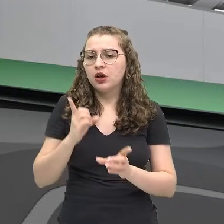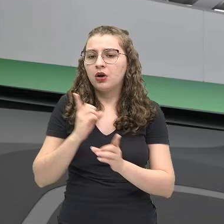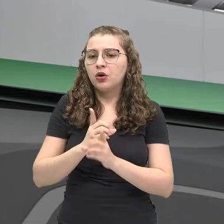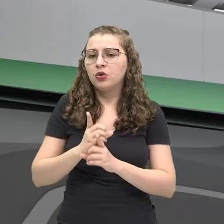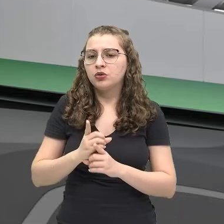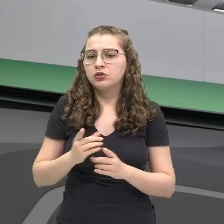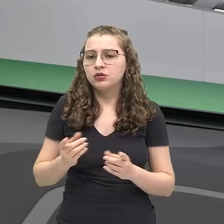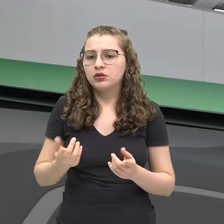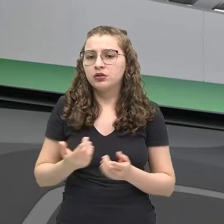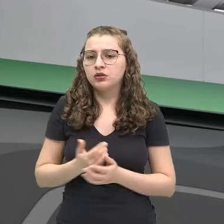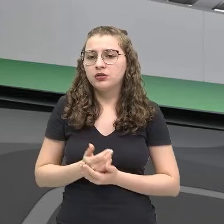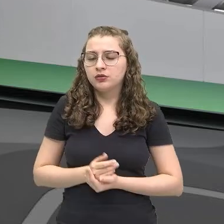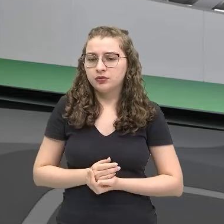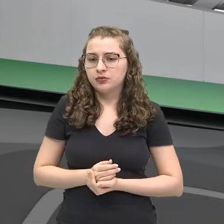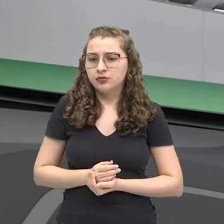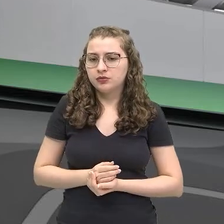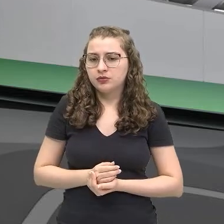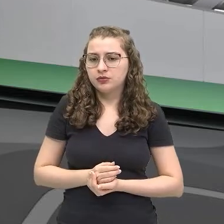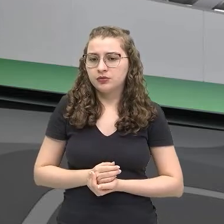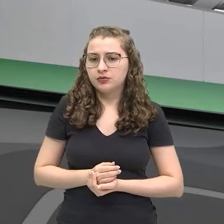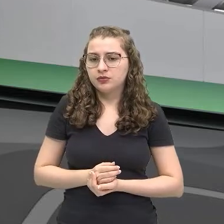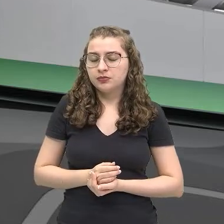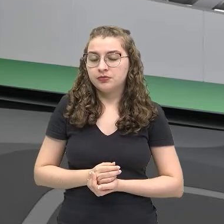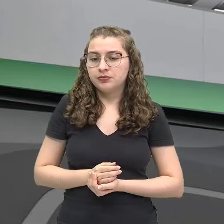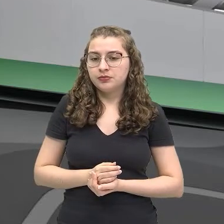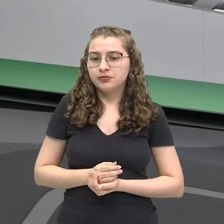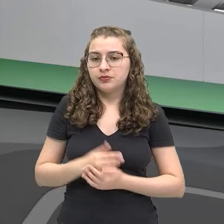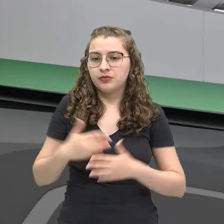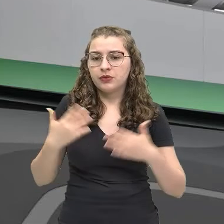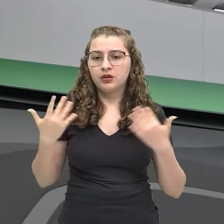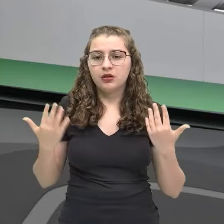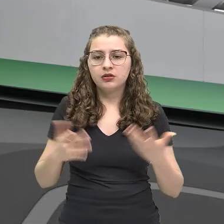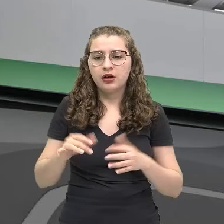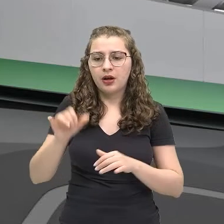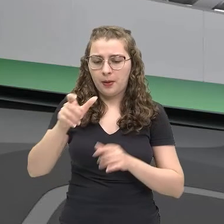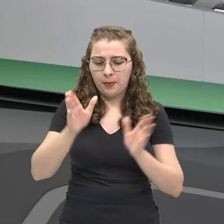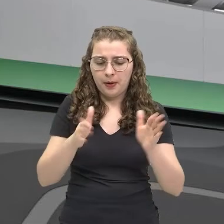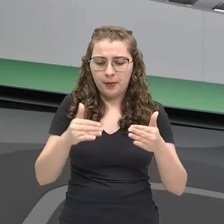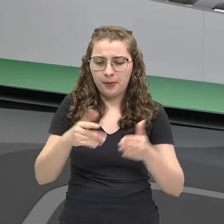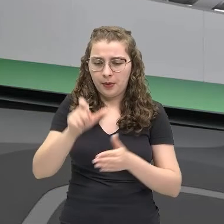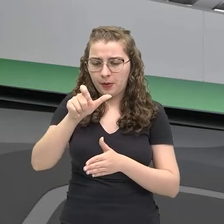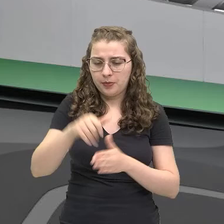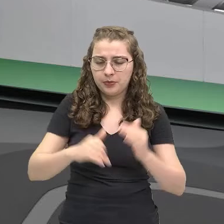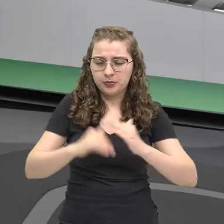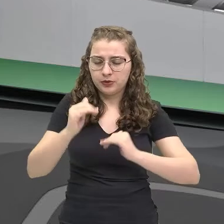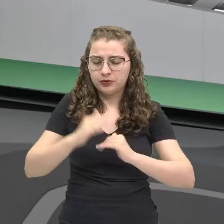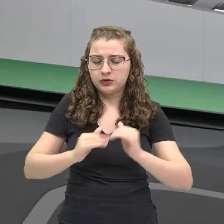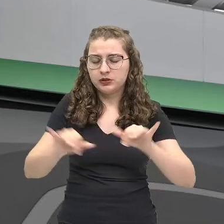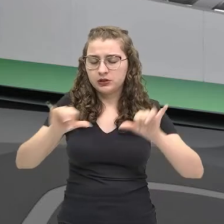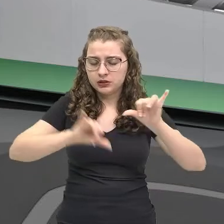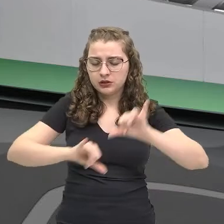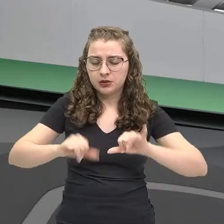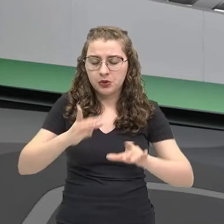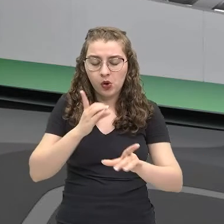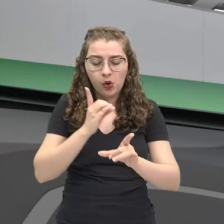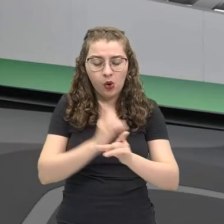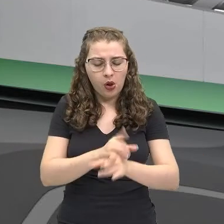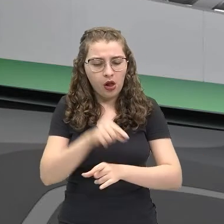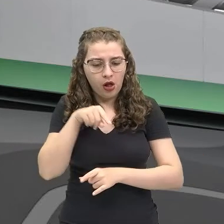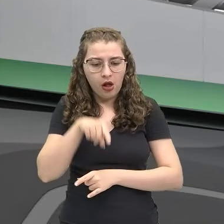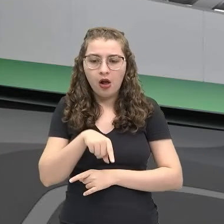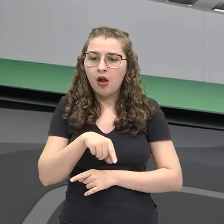feita pela força, que era a teoria da força vital, até que um químico encontrou, quase que sem querer, um